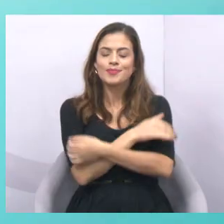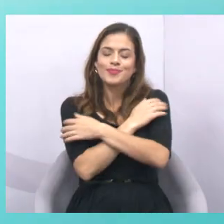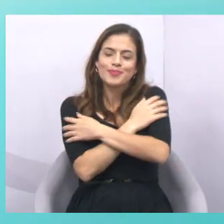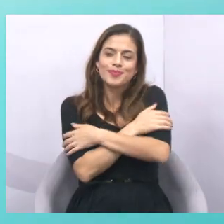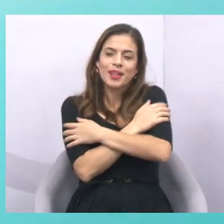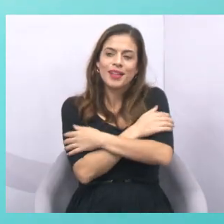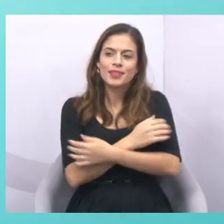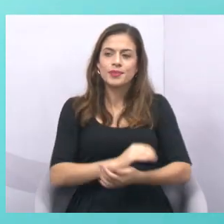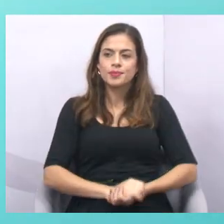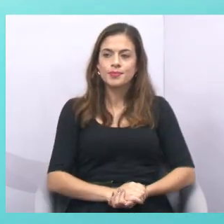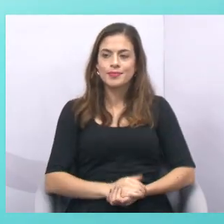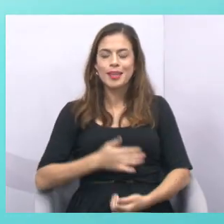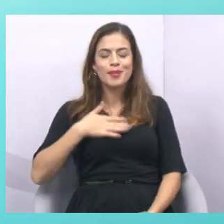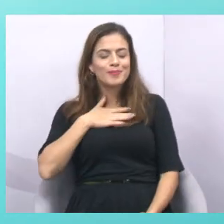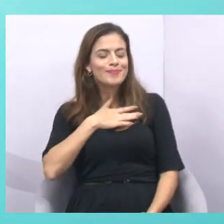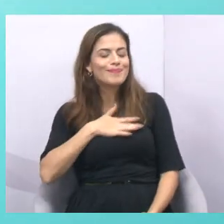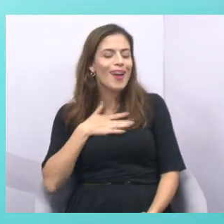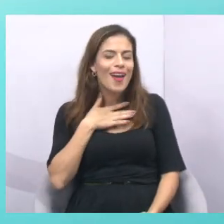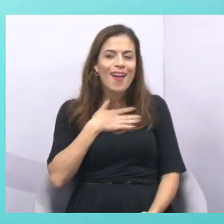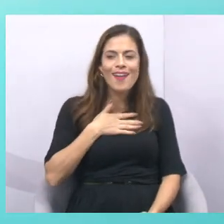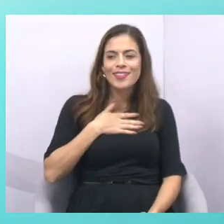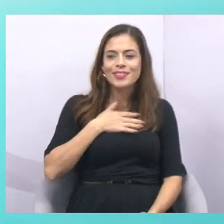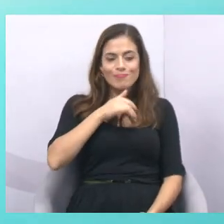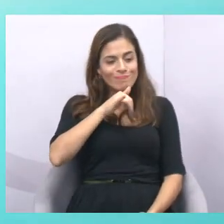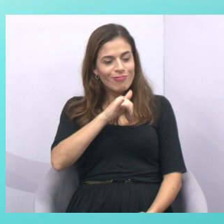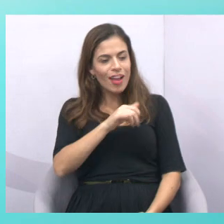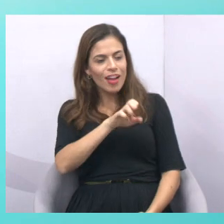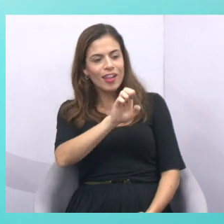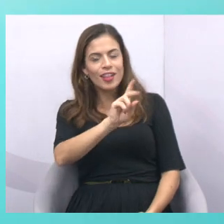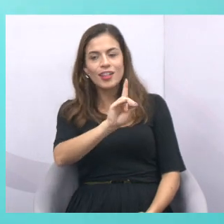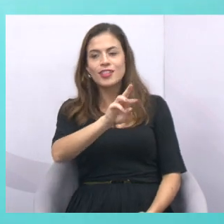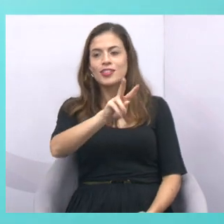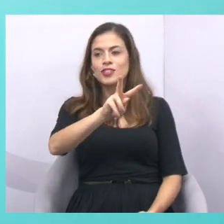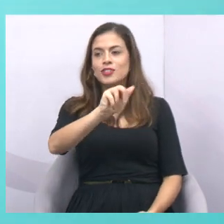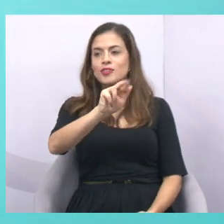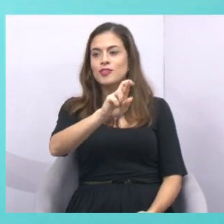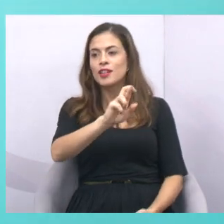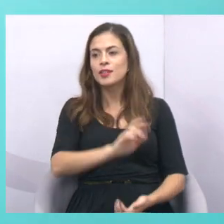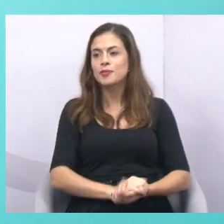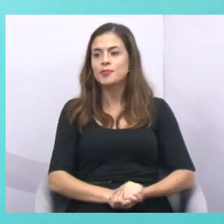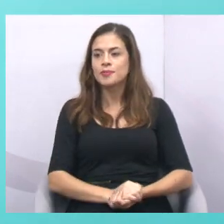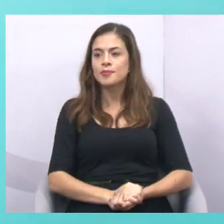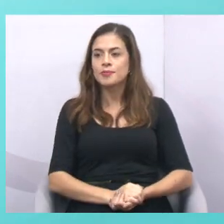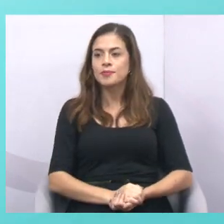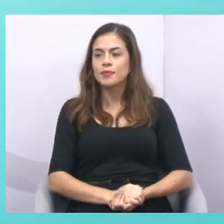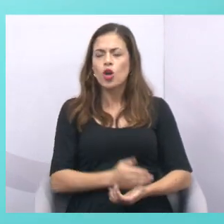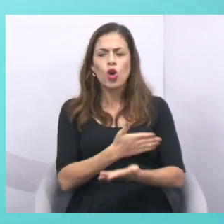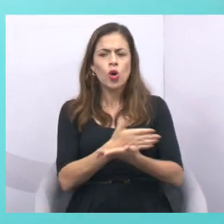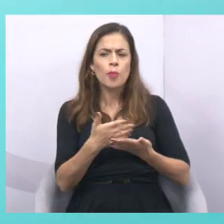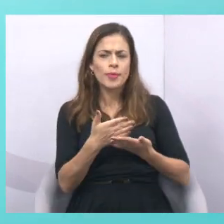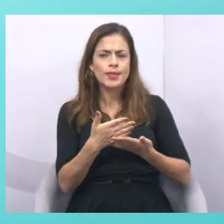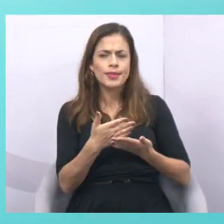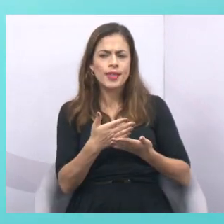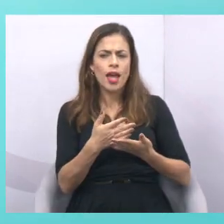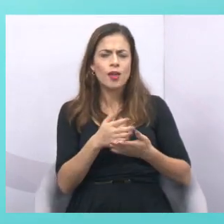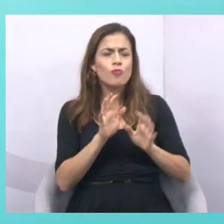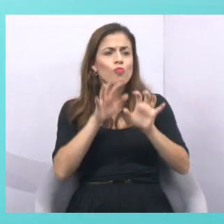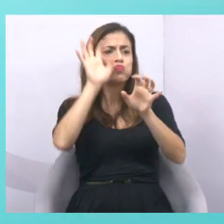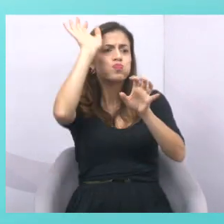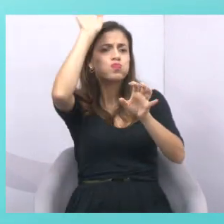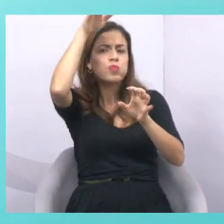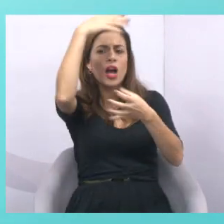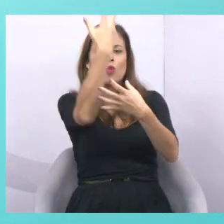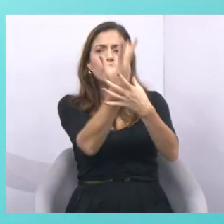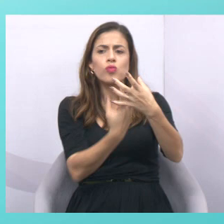Abraços. É um prazer muito grande falar de Edivar Simões. Eu comecei a jogar basquete com 11 para 12